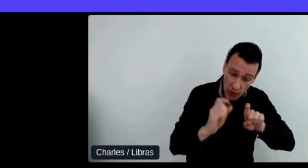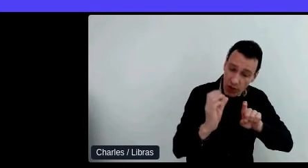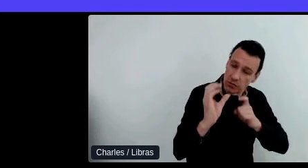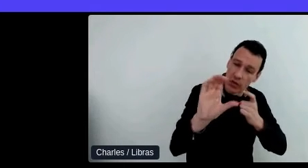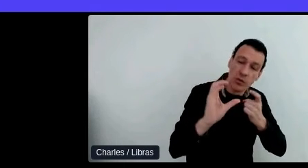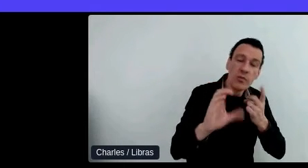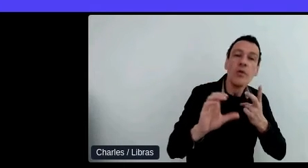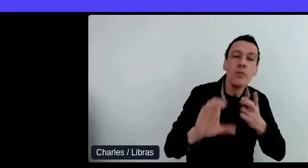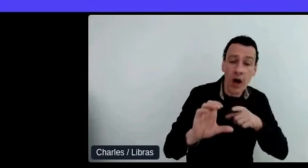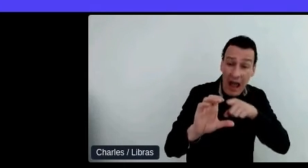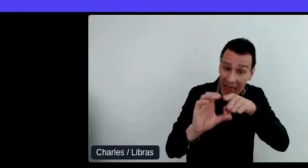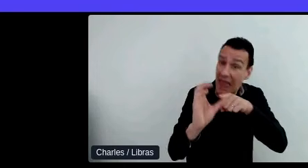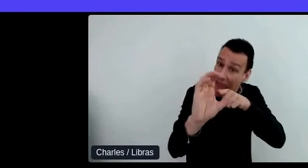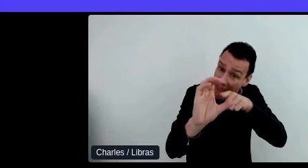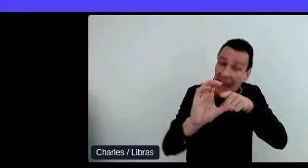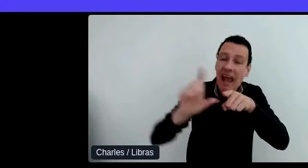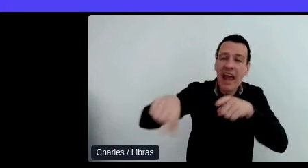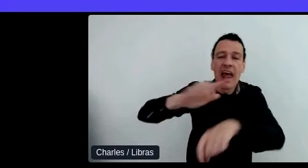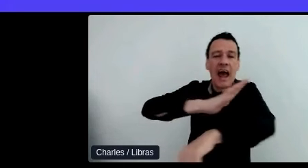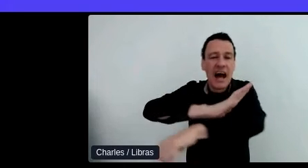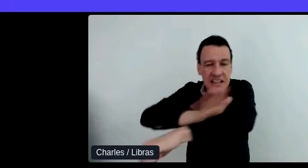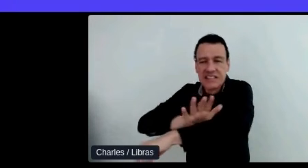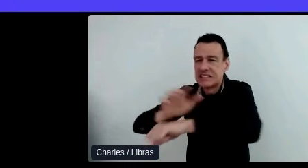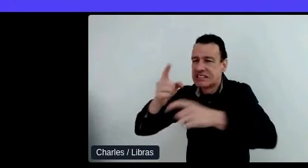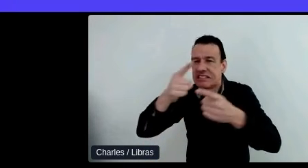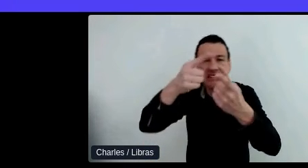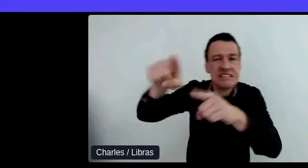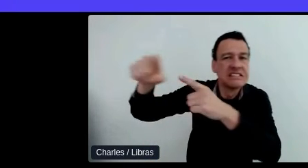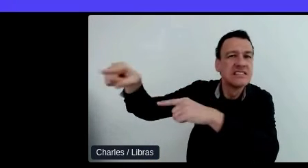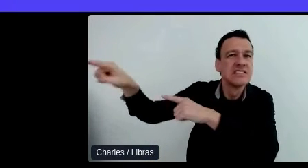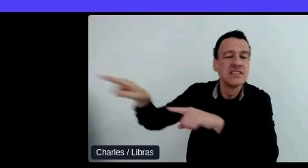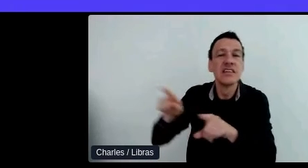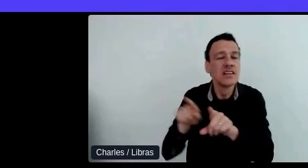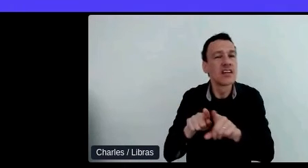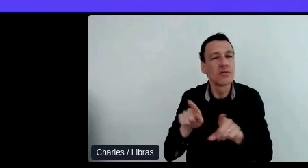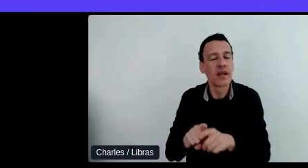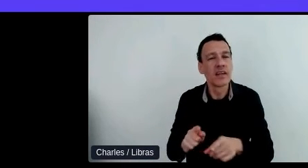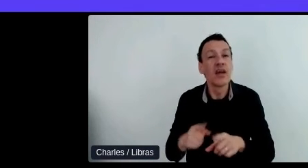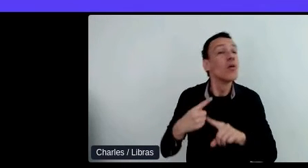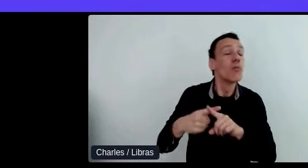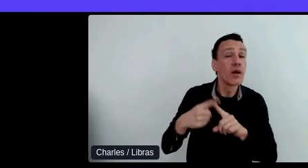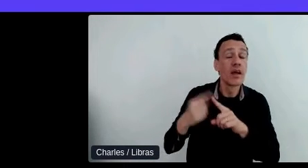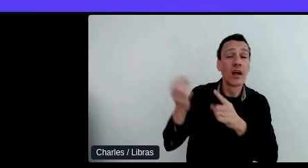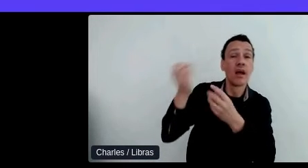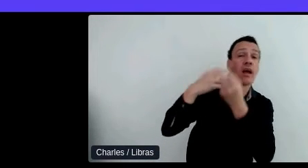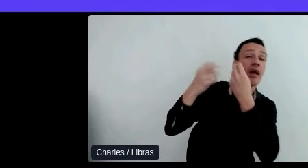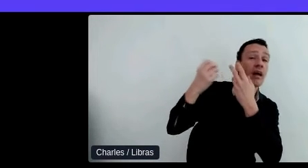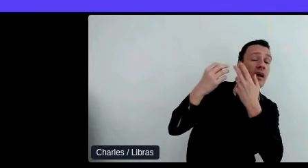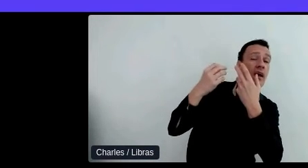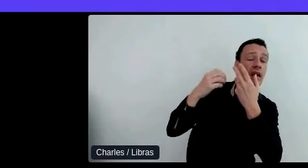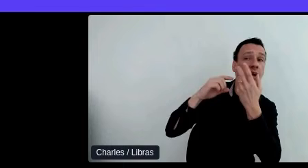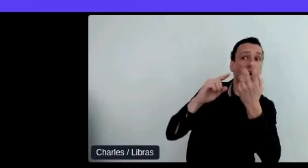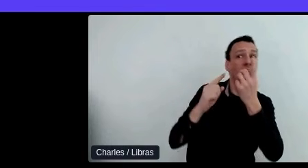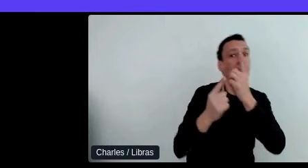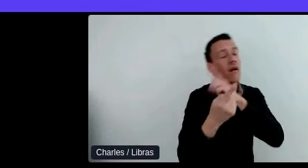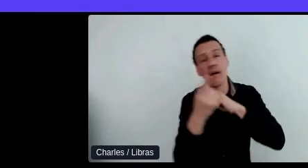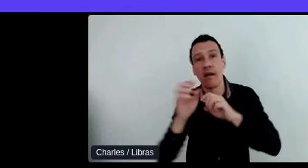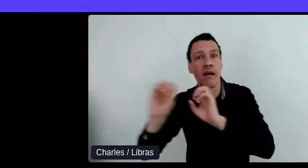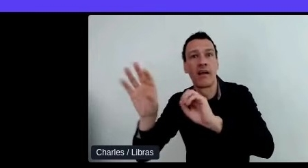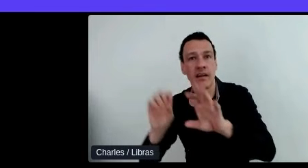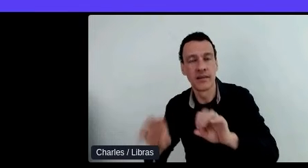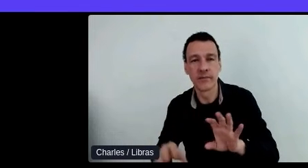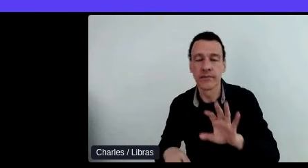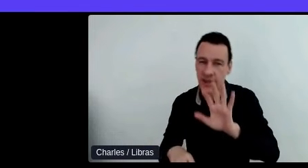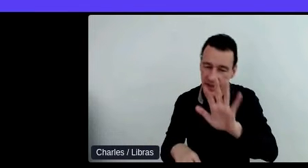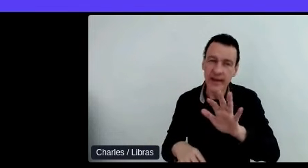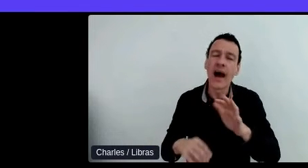problema. Tem uma lenda urbana de que ela voltou para o ar sozinha, ninguém tem uma explicação de como